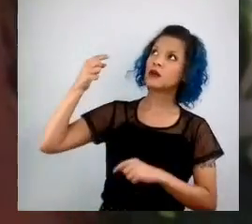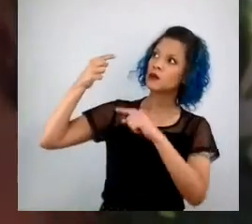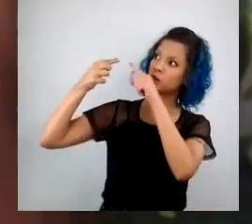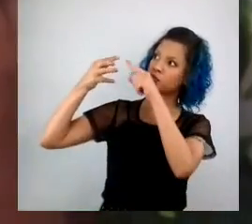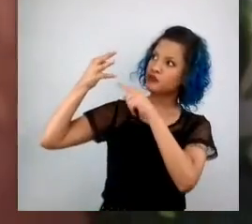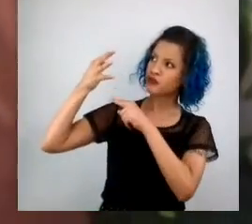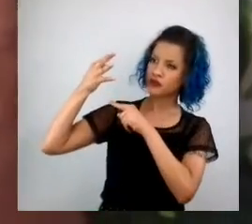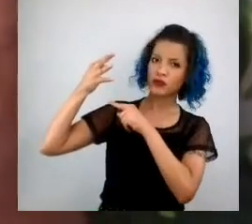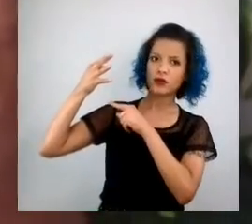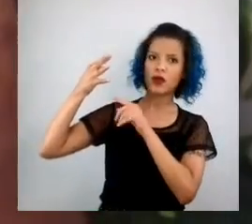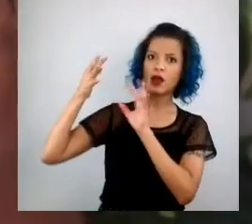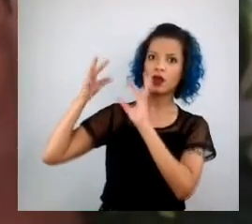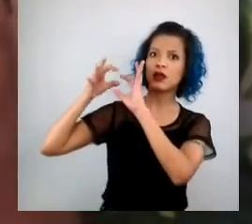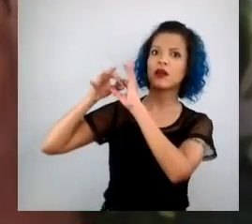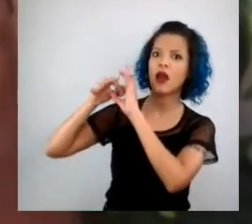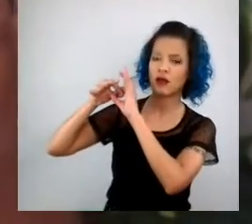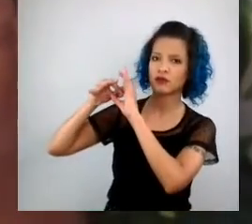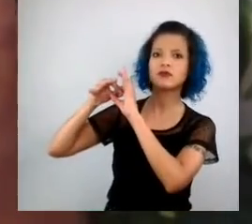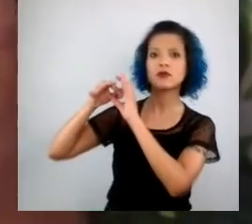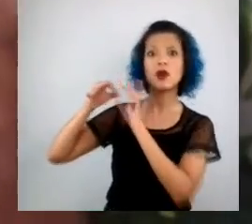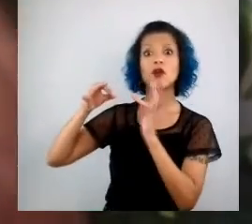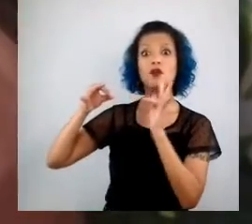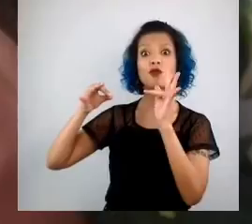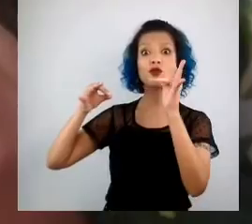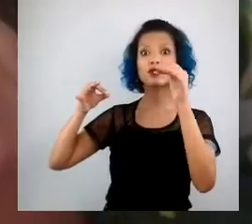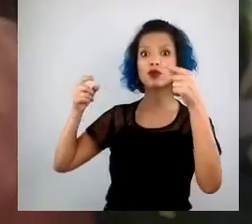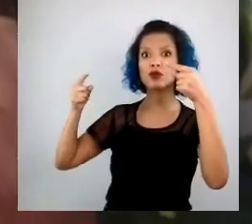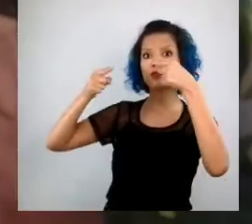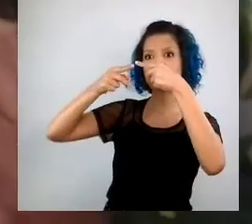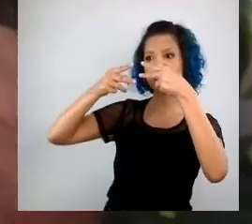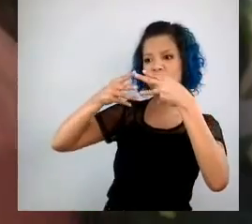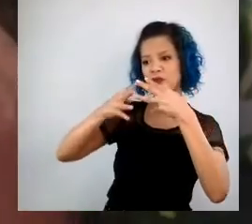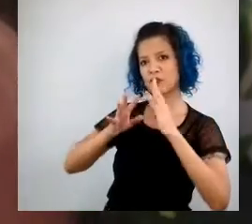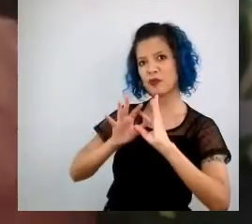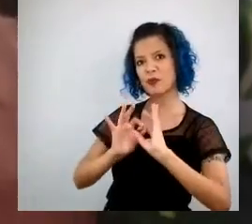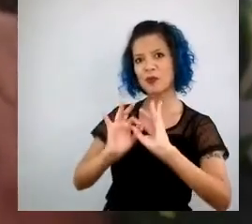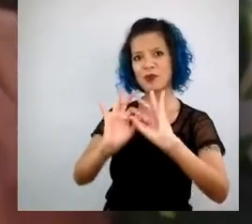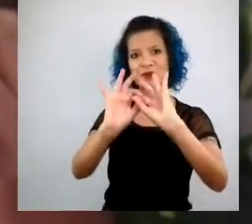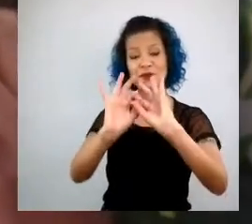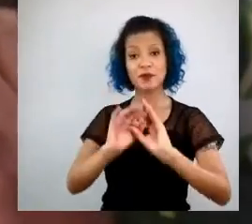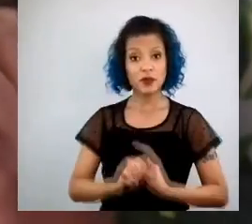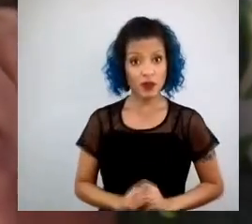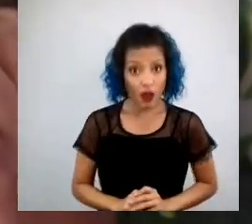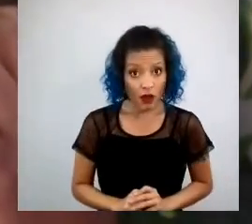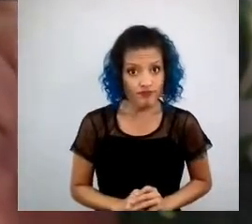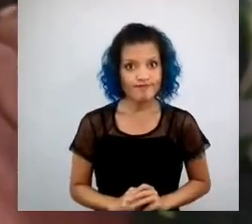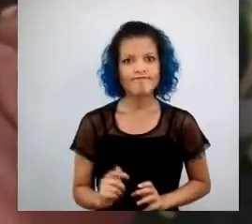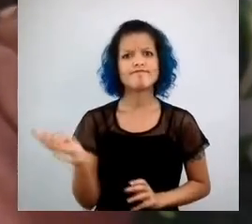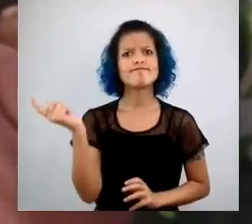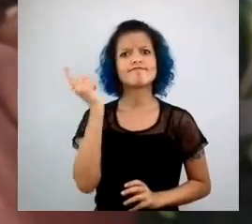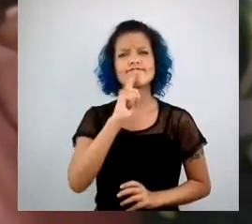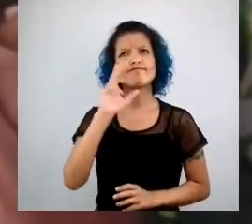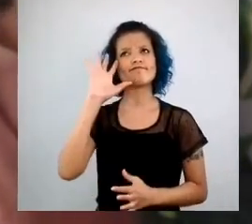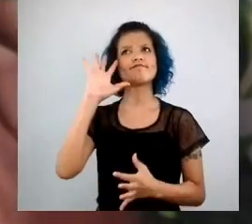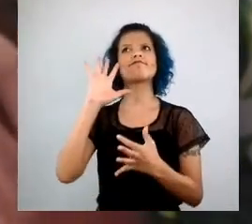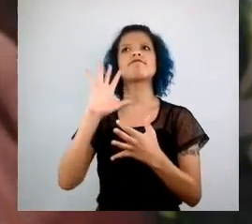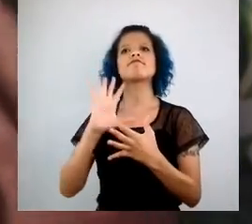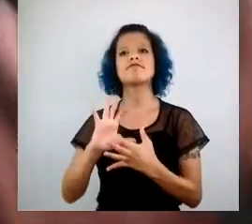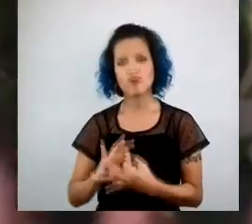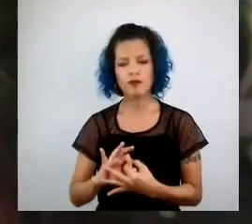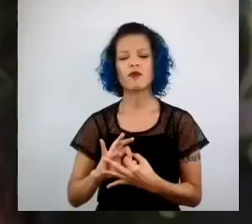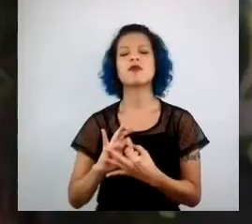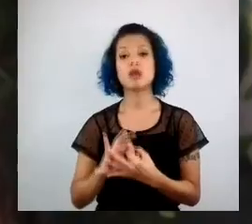E quando eu fiz essa conexão, eu compreendi que a questão da representatividade negra e